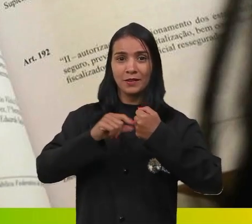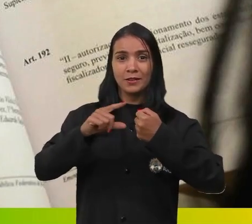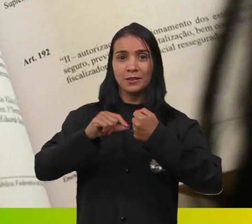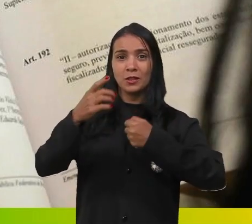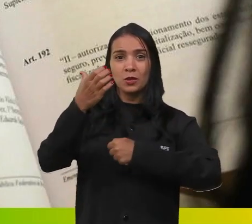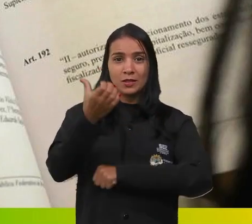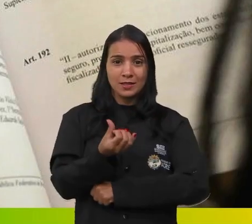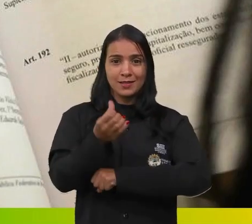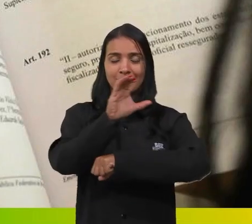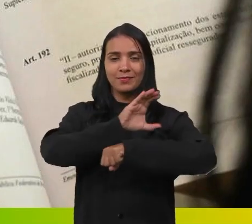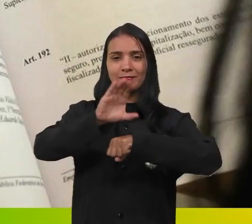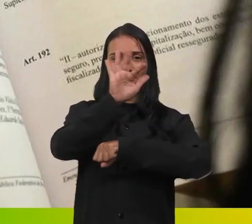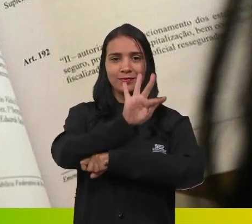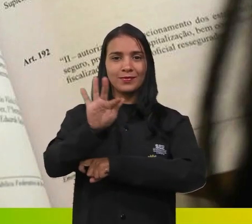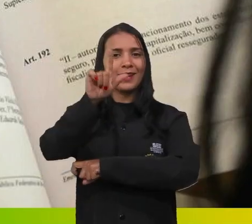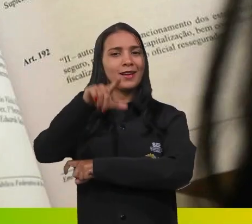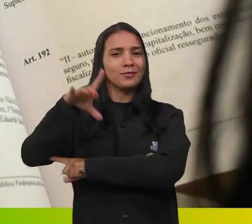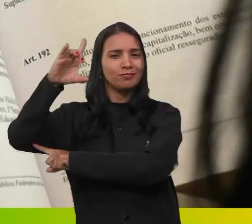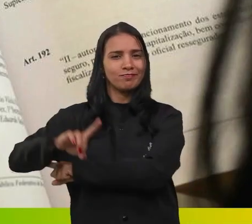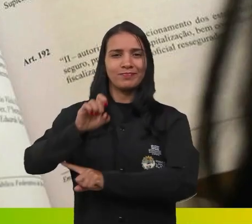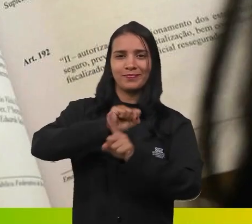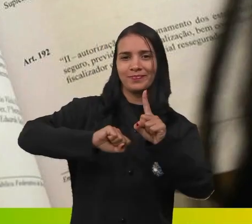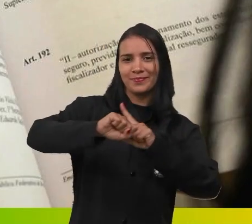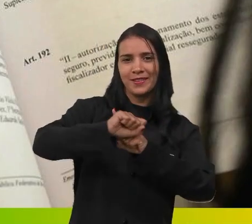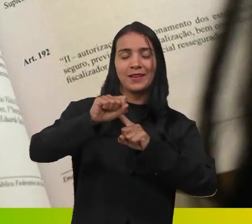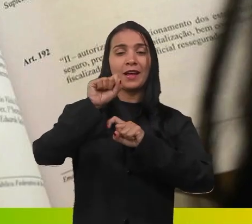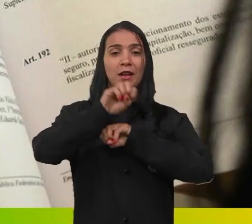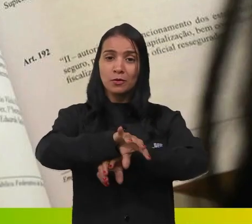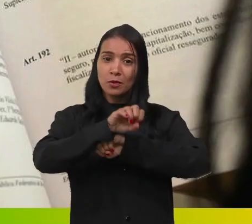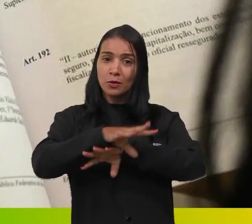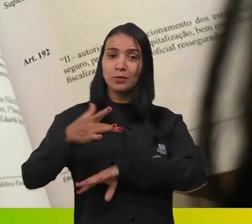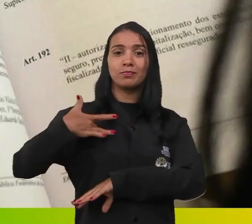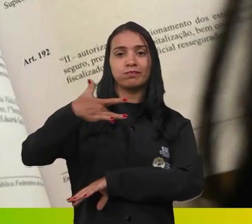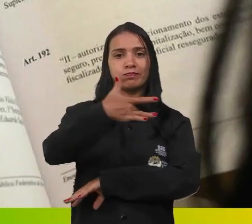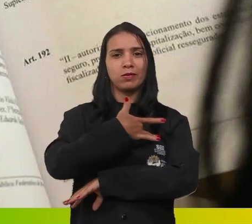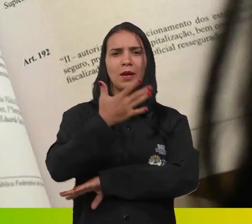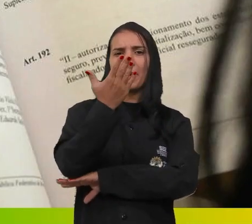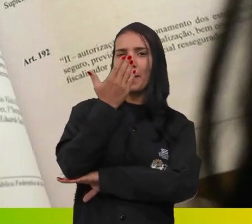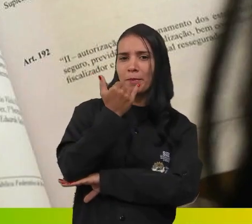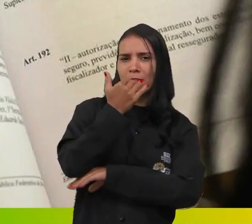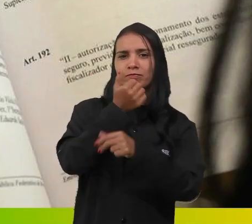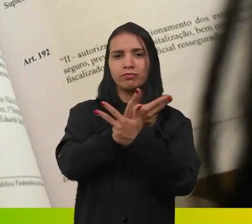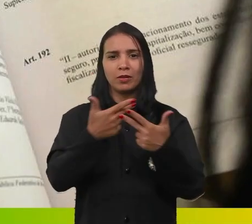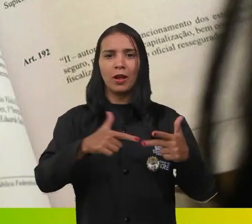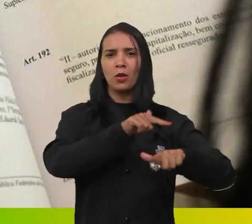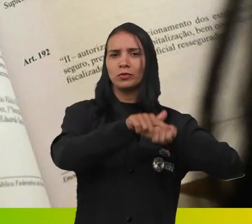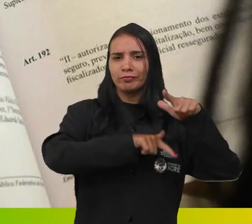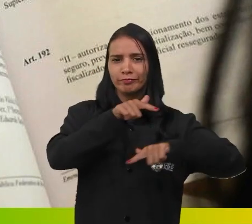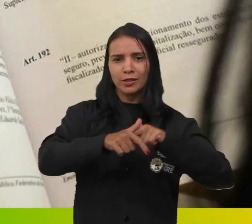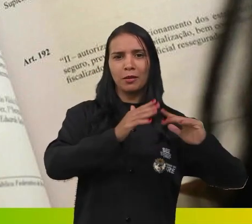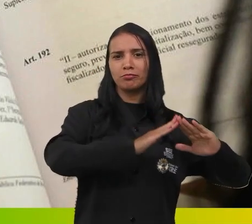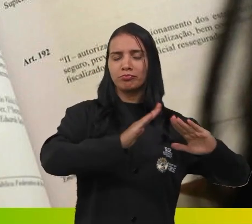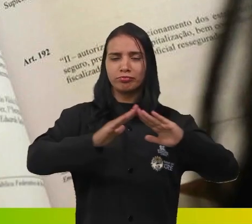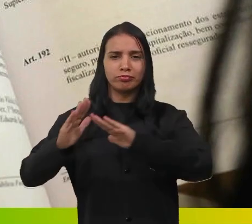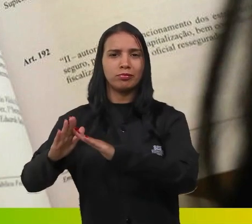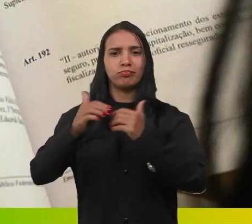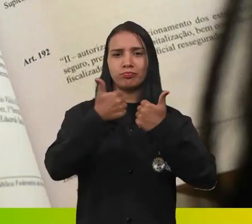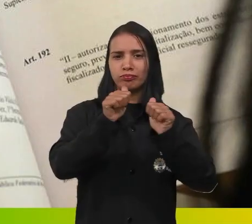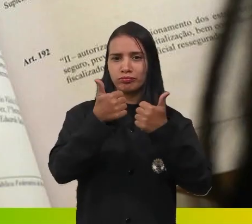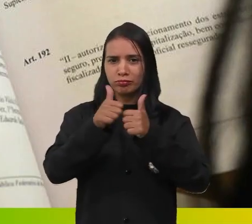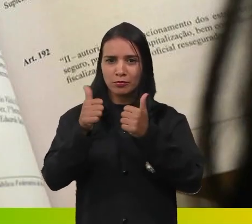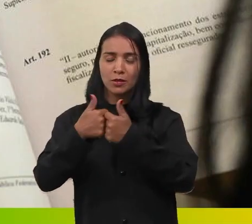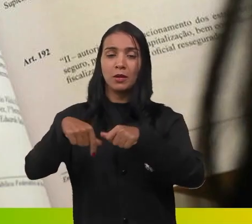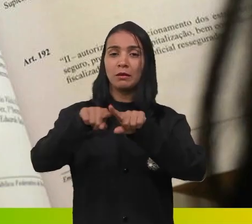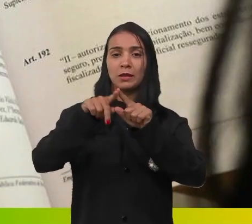dos direitos sociais. São os direitos sociais: a educação, a saúde, a alimentação, o trabalho, a moradia, o transporte,